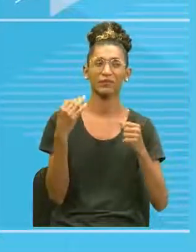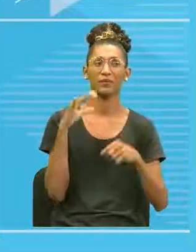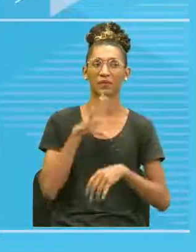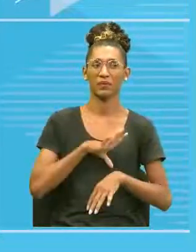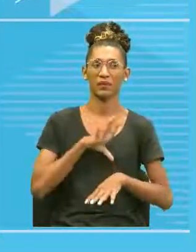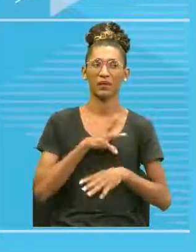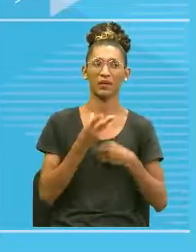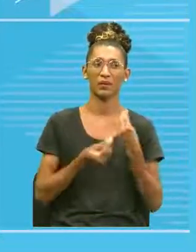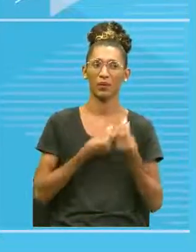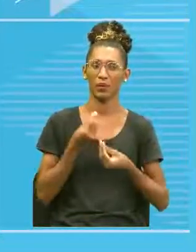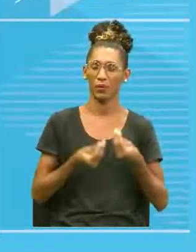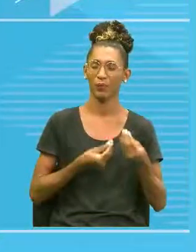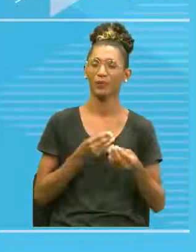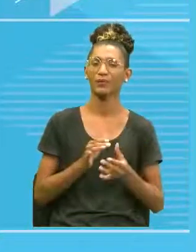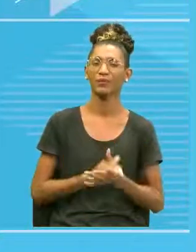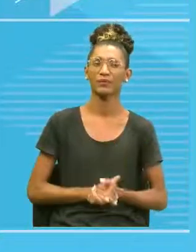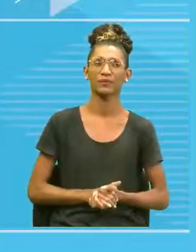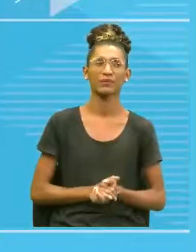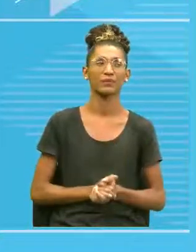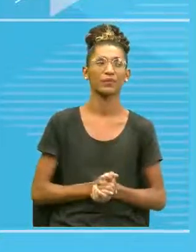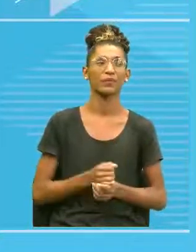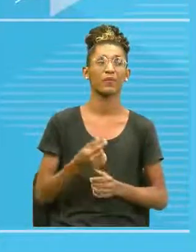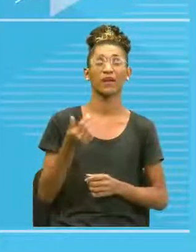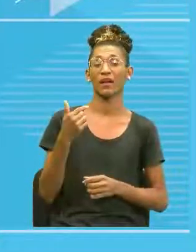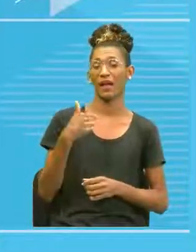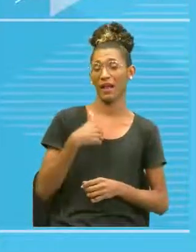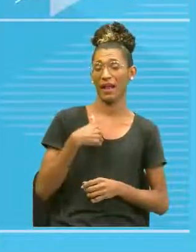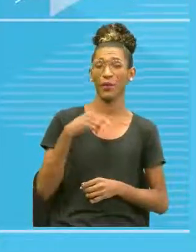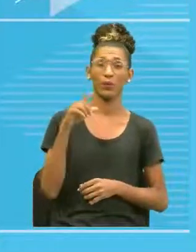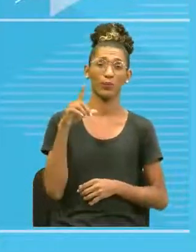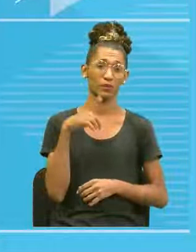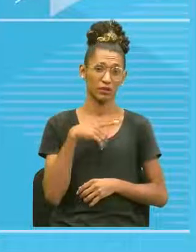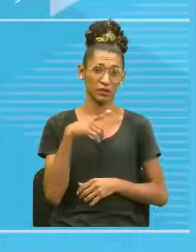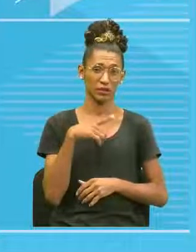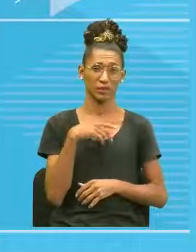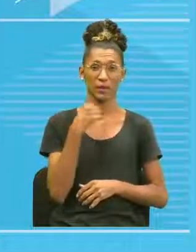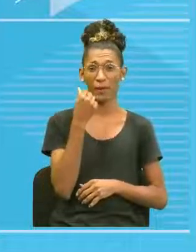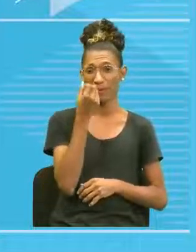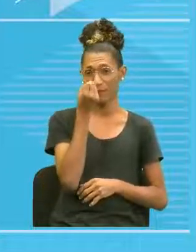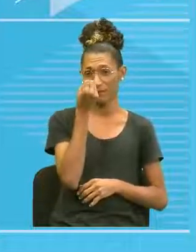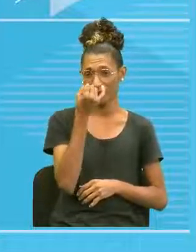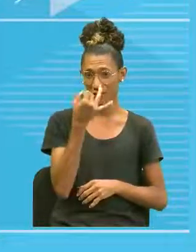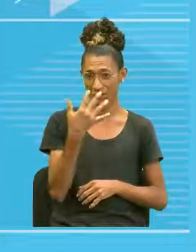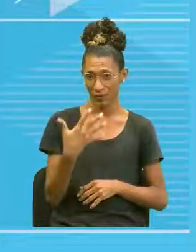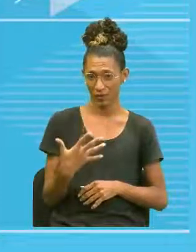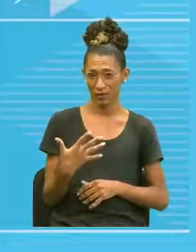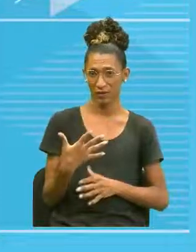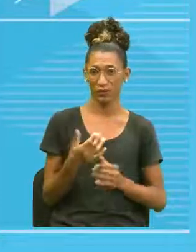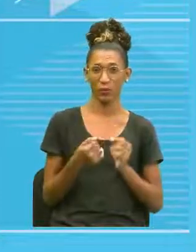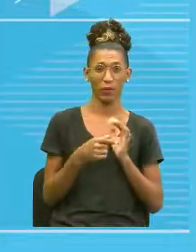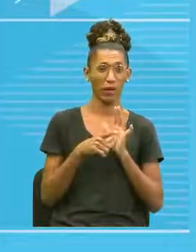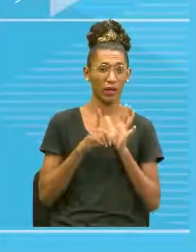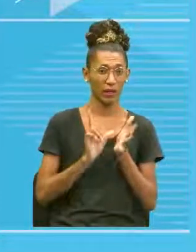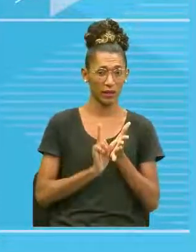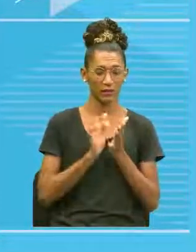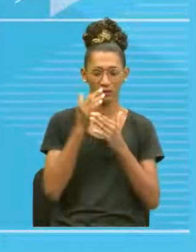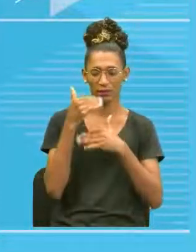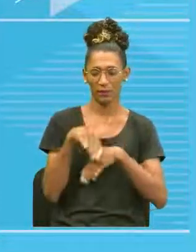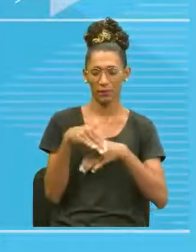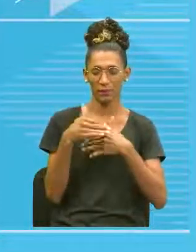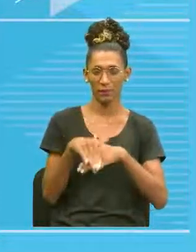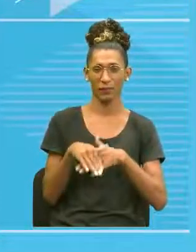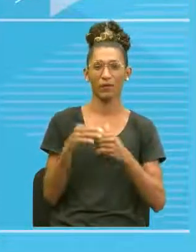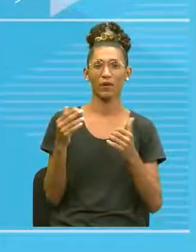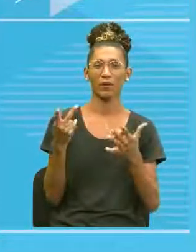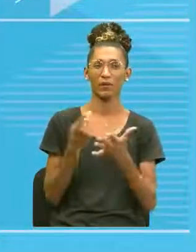ou seja o mais que é perfeito eu tinha falado e na antes da prova acontecer né